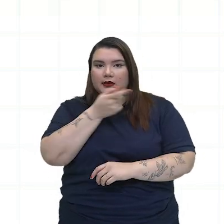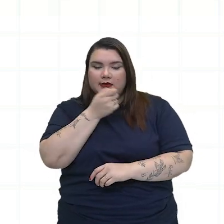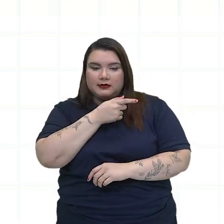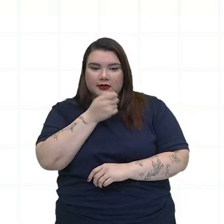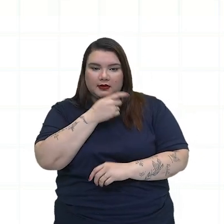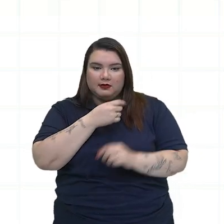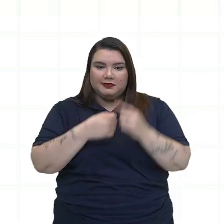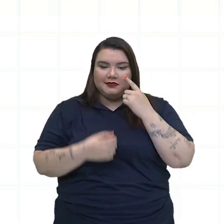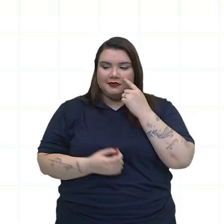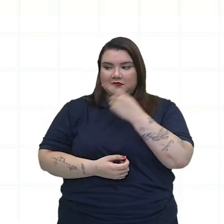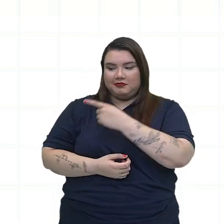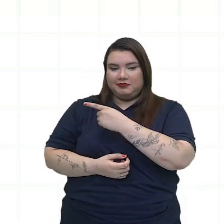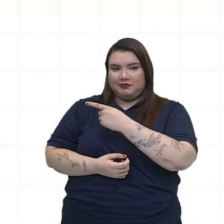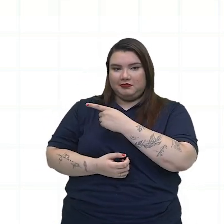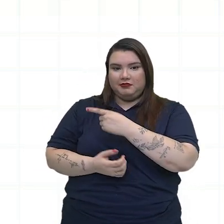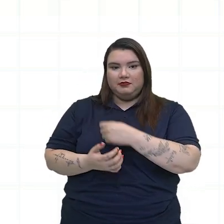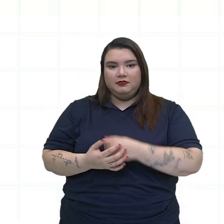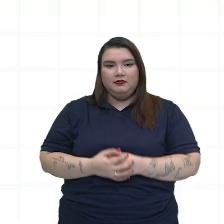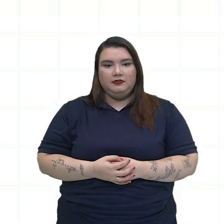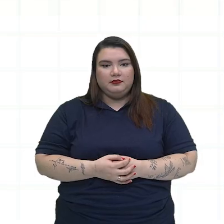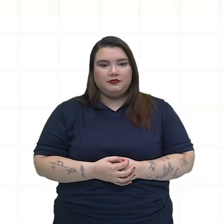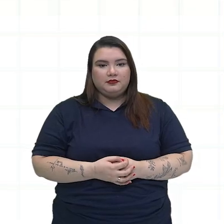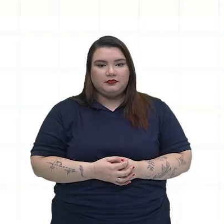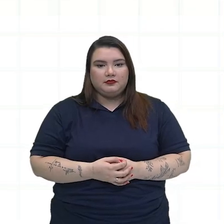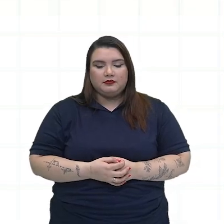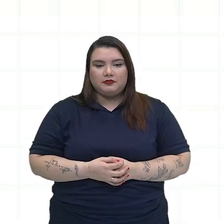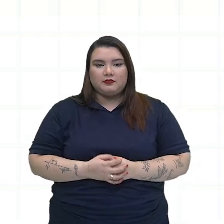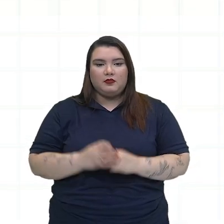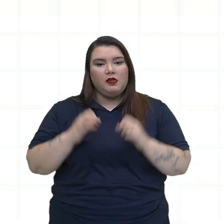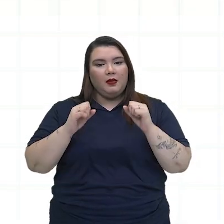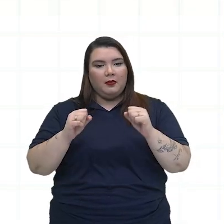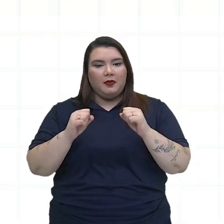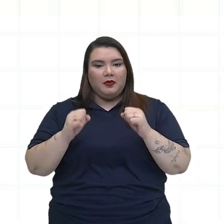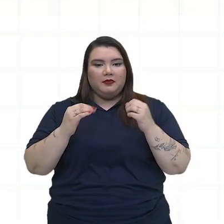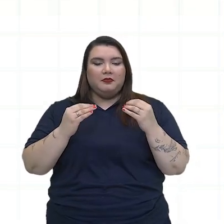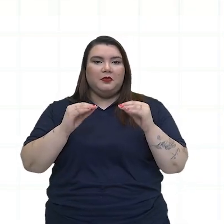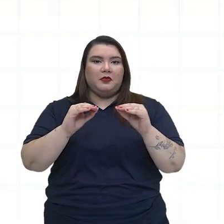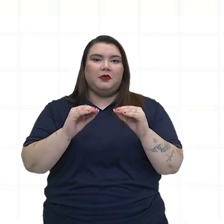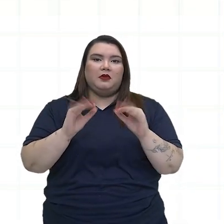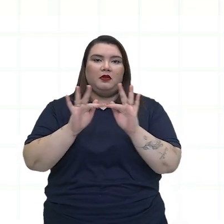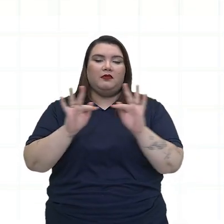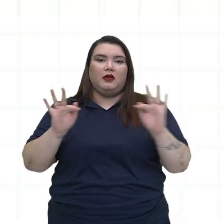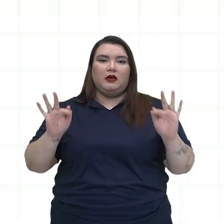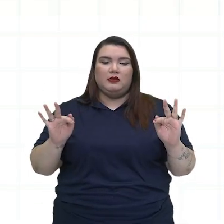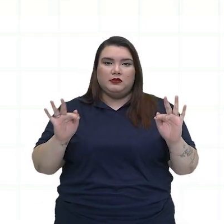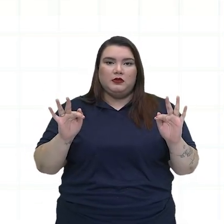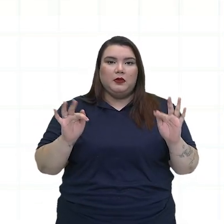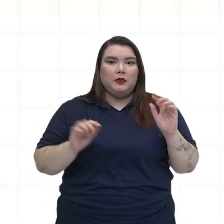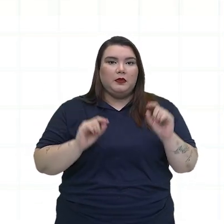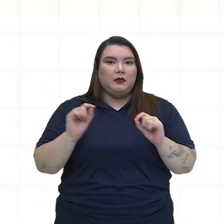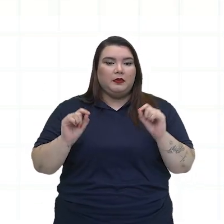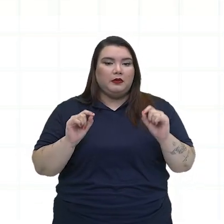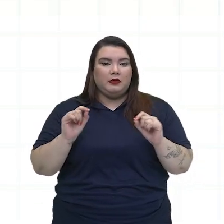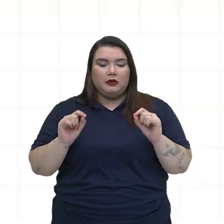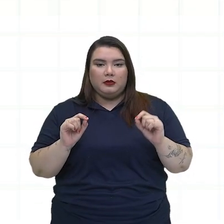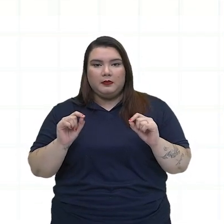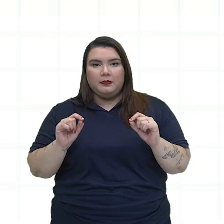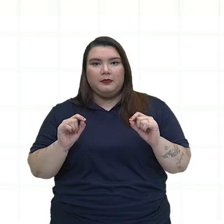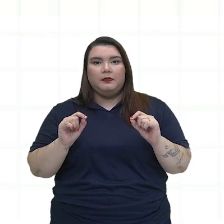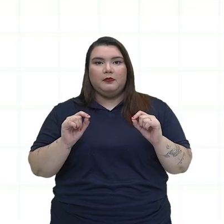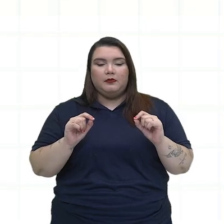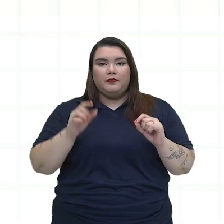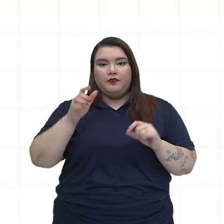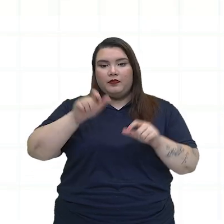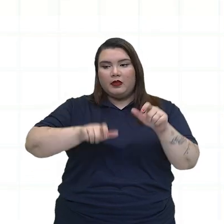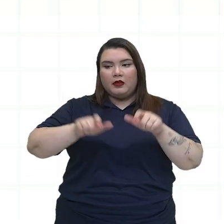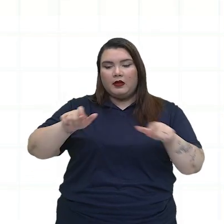no caso, the kids are funny. Eu poderia falar assim, the kids are funny.